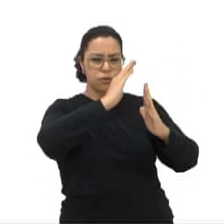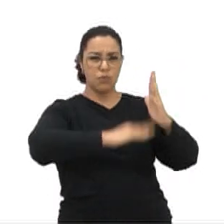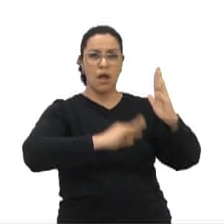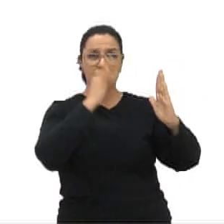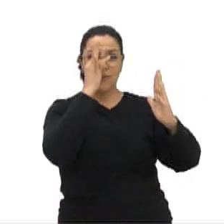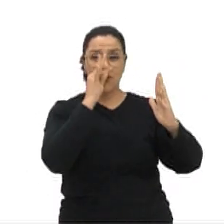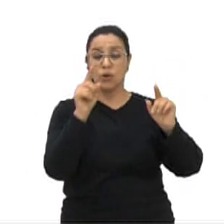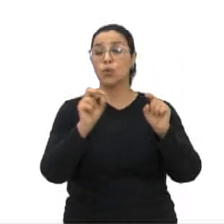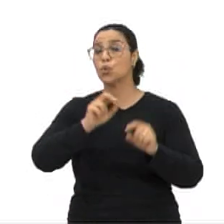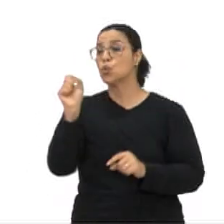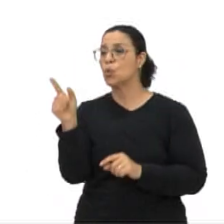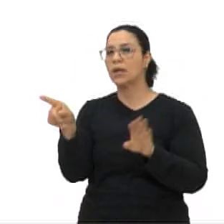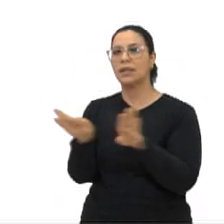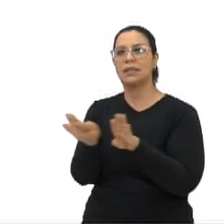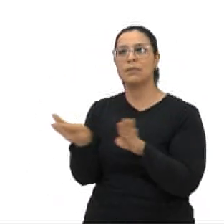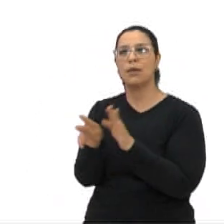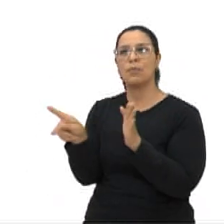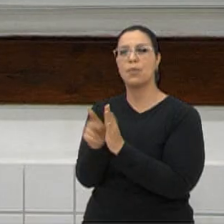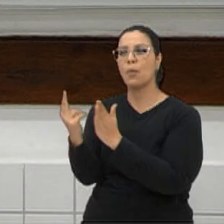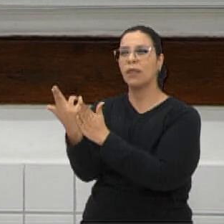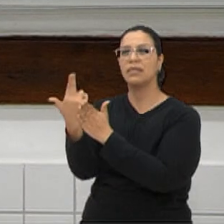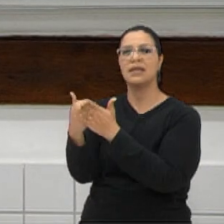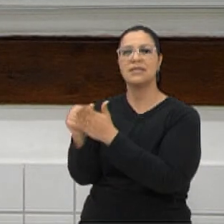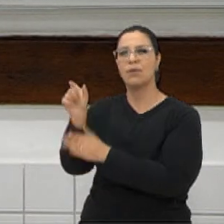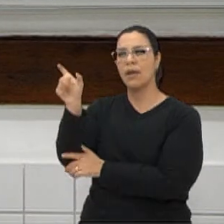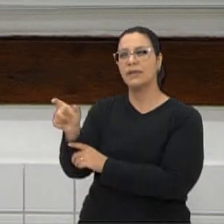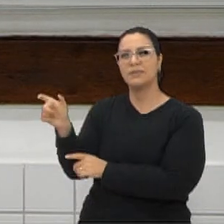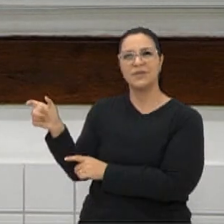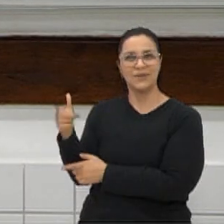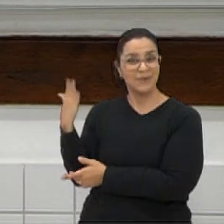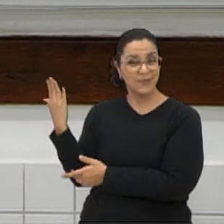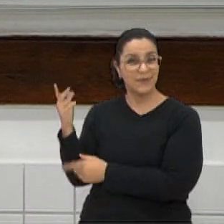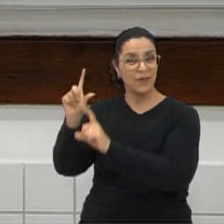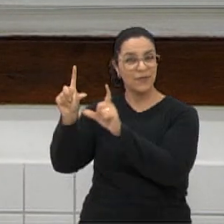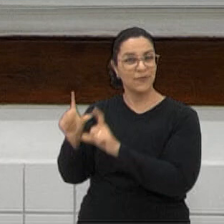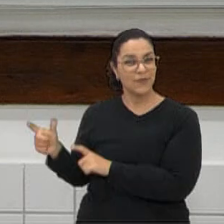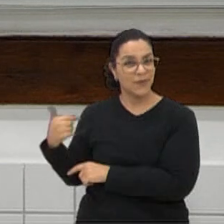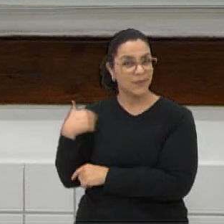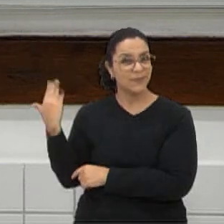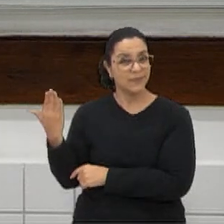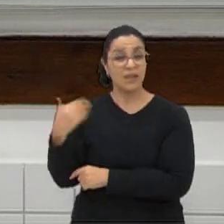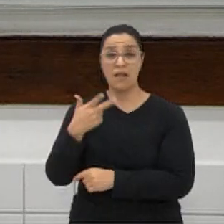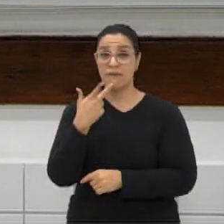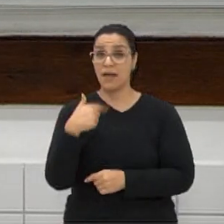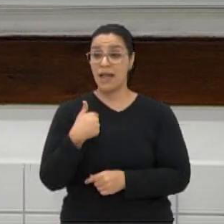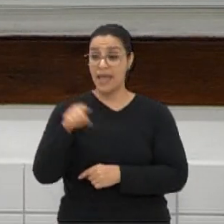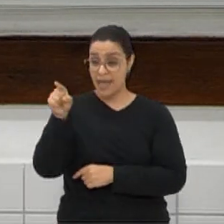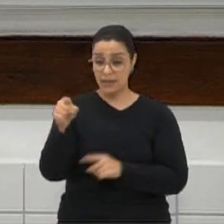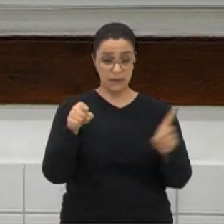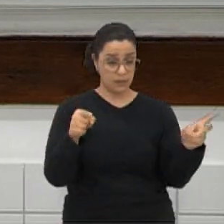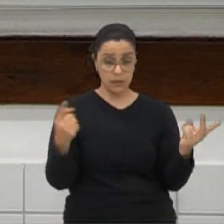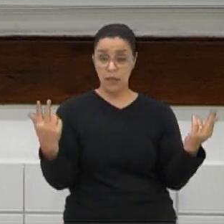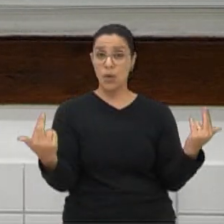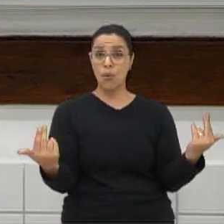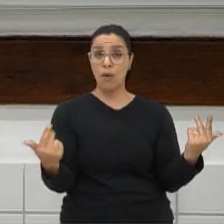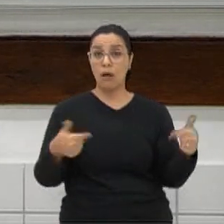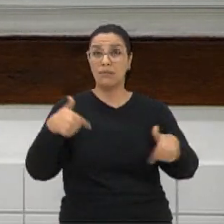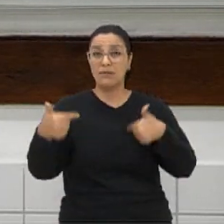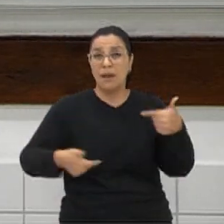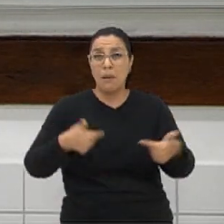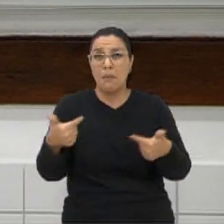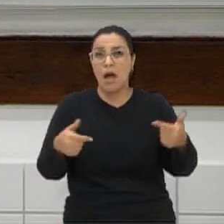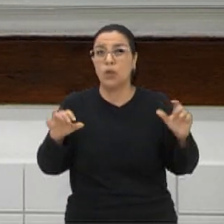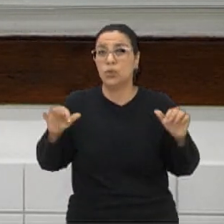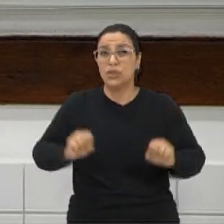quanto um quadro de figuras. Isso a gente vai ver nas próximas aulas sobre isso. Quer dizer, ele mostra para a gente que